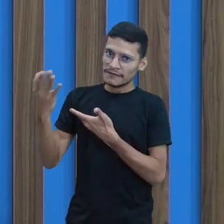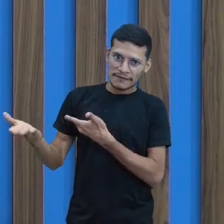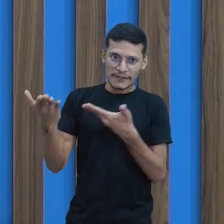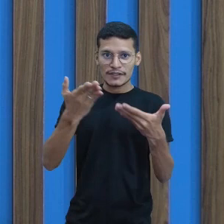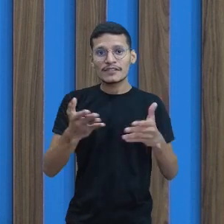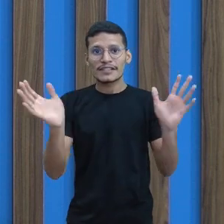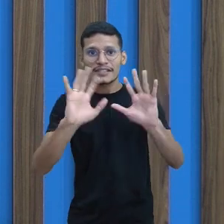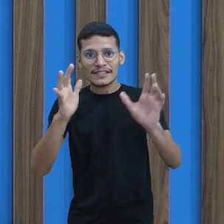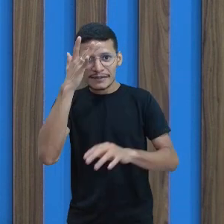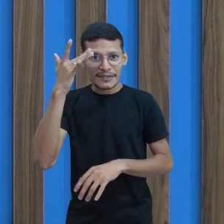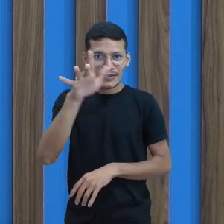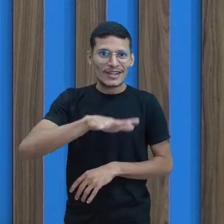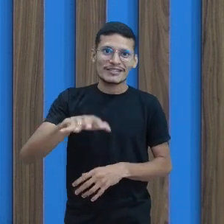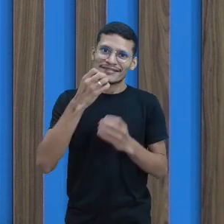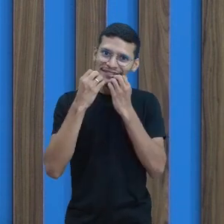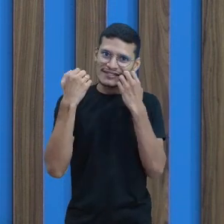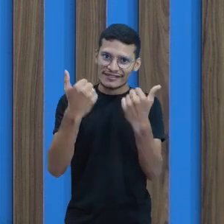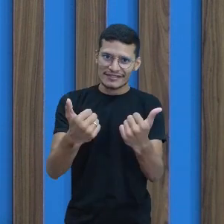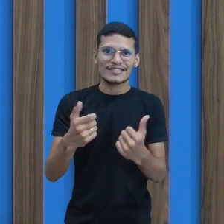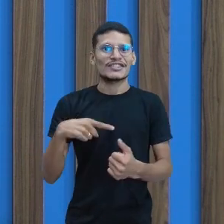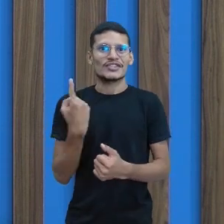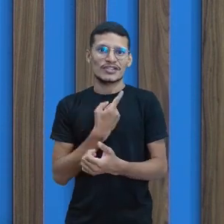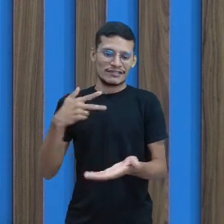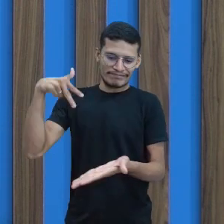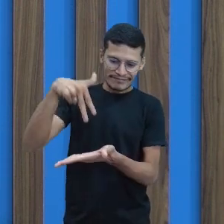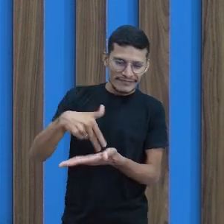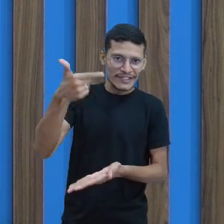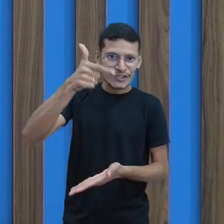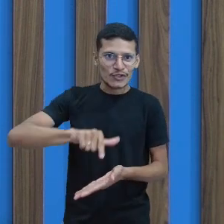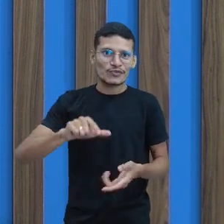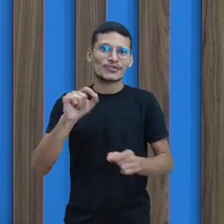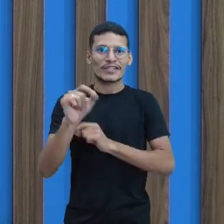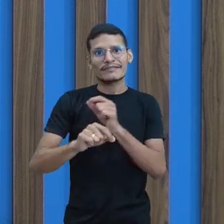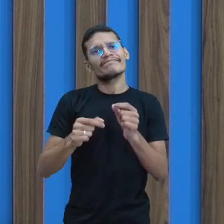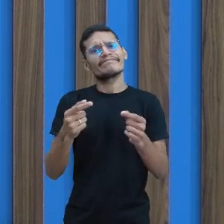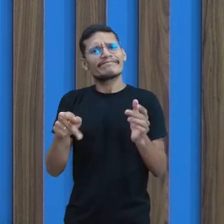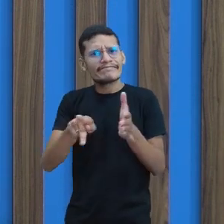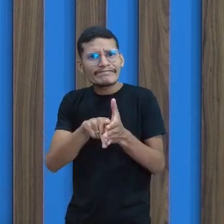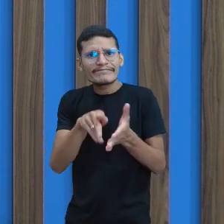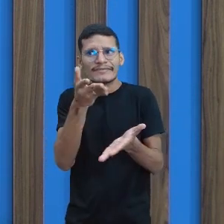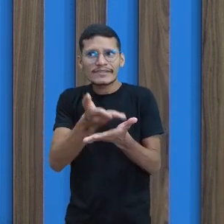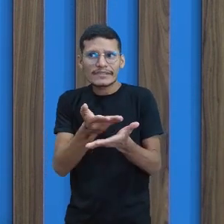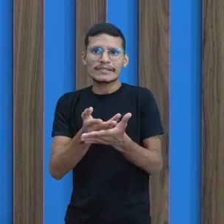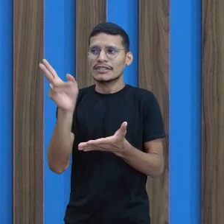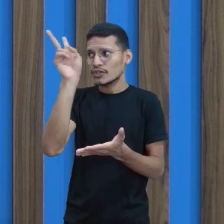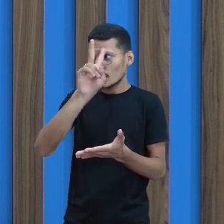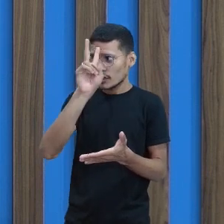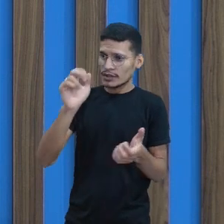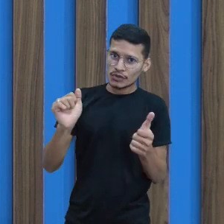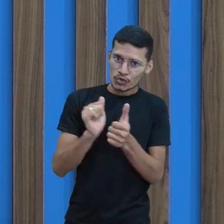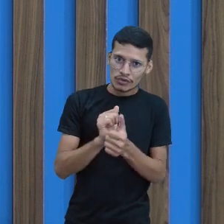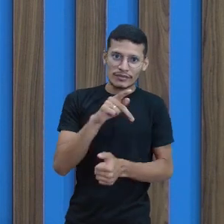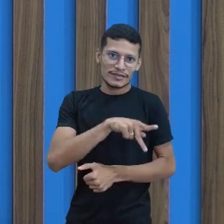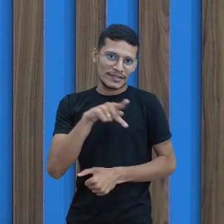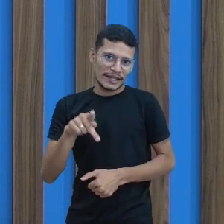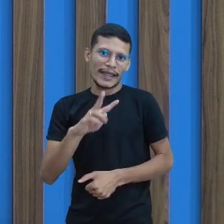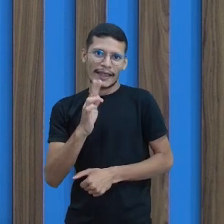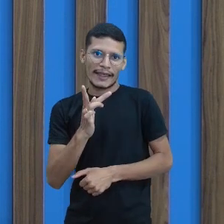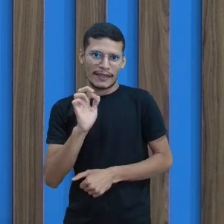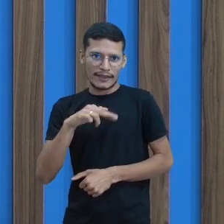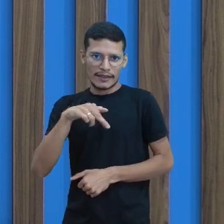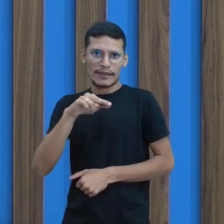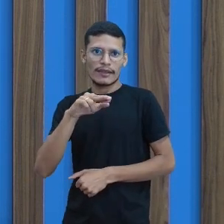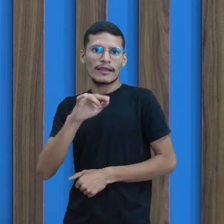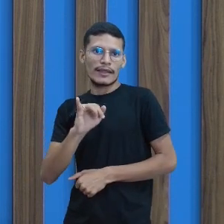aí, pessoal, tudo bom? A gente está aqui mais uma vez, né, para essa aula de História aí com o professor Henrique. Então,